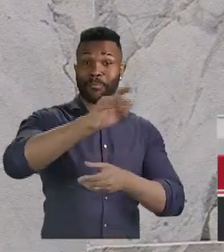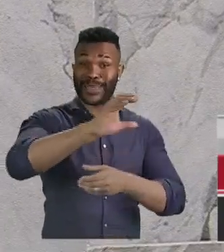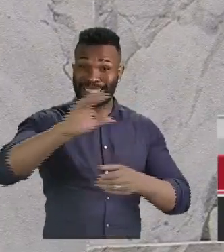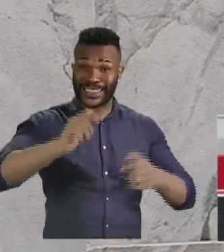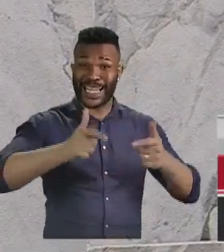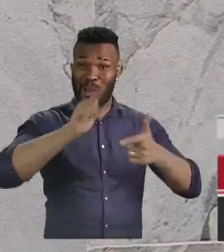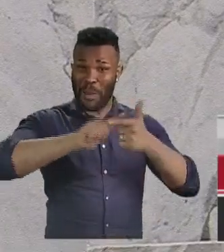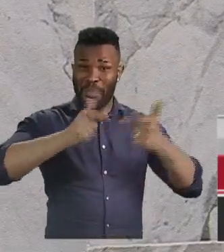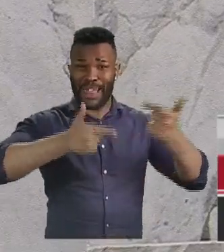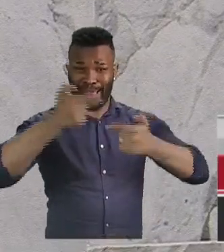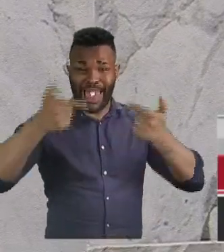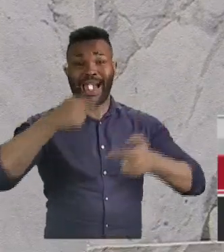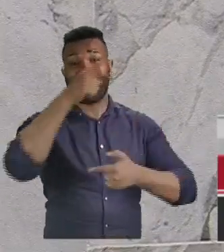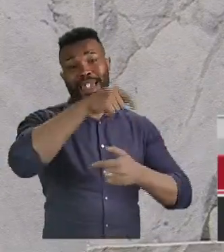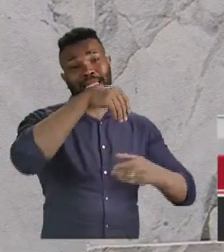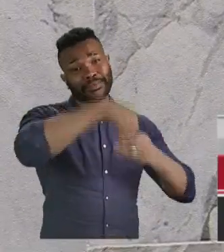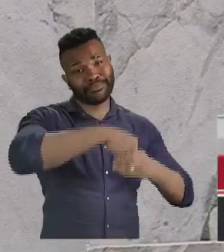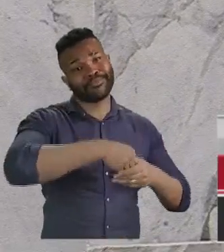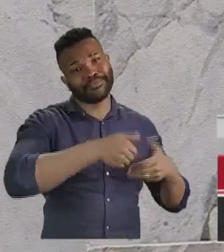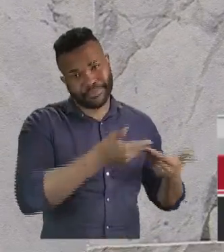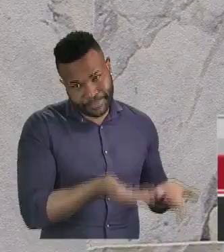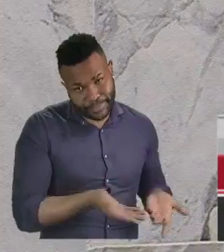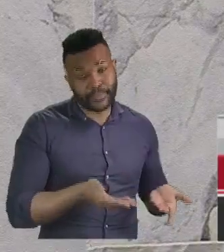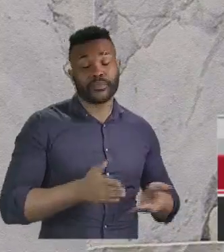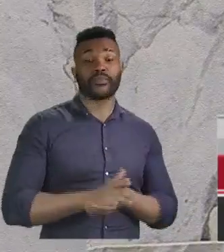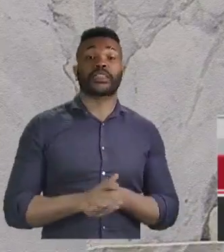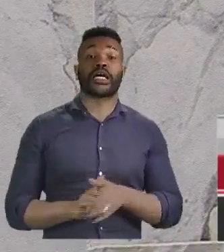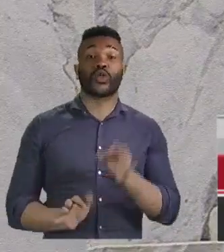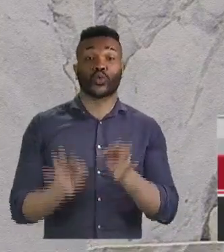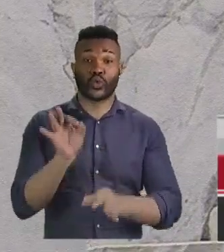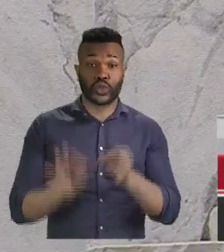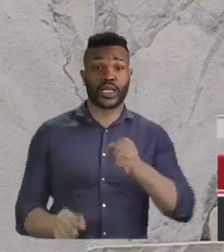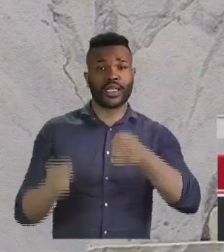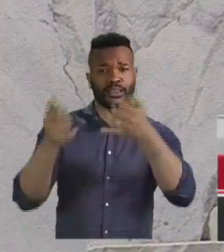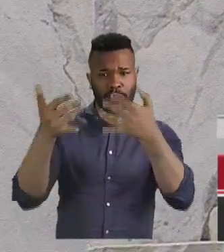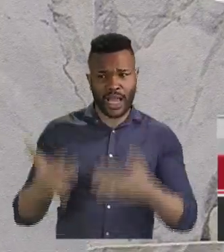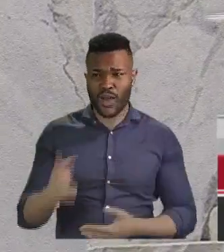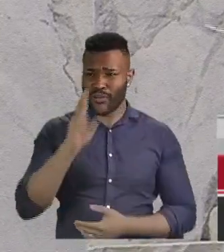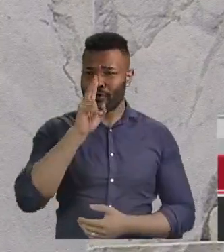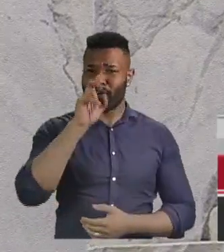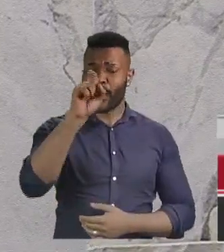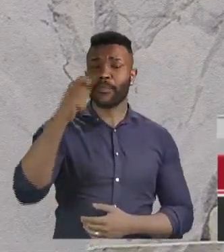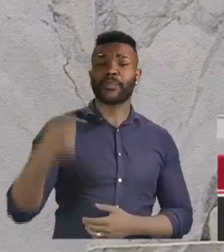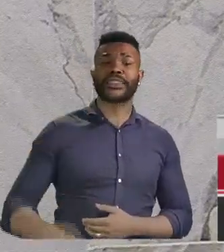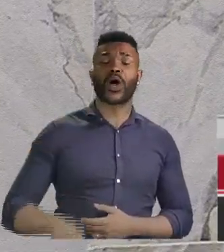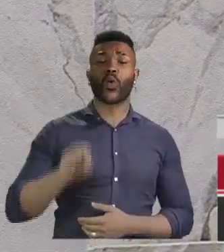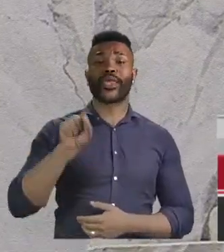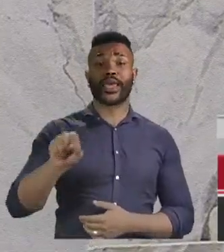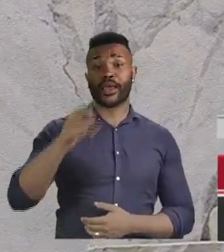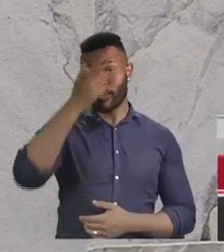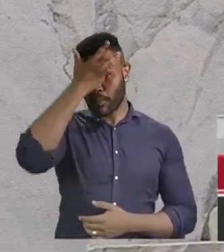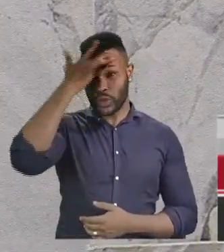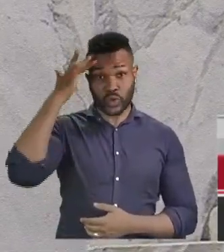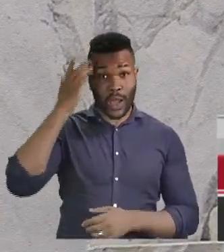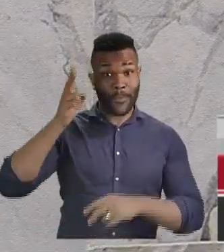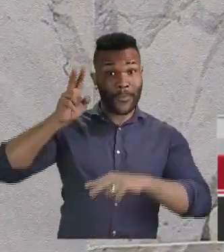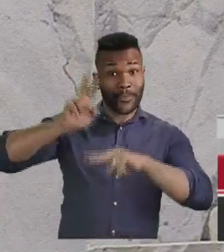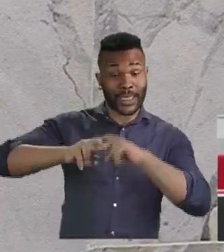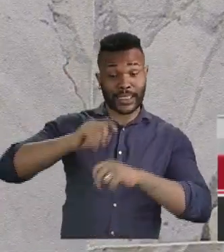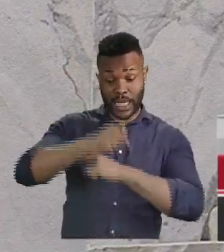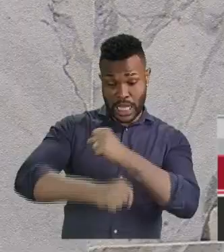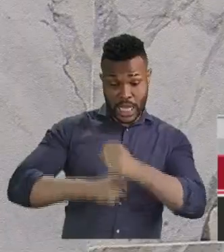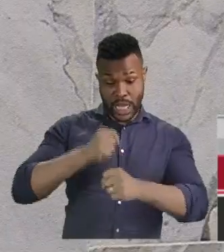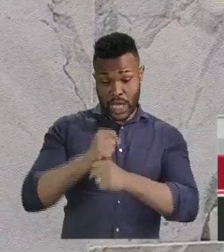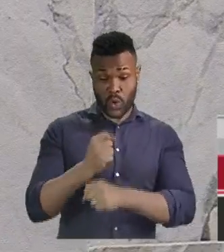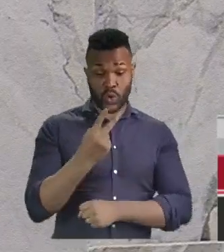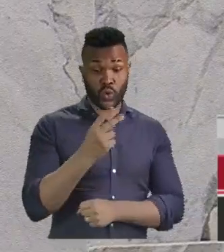capital. O interessante, que agora que eu quero falar o porquê do judiciário tem que ser fortalecido, é que esse indivíduo foi preso em 2008,